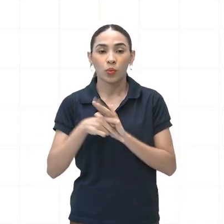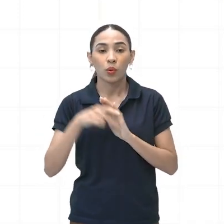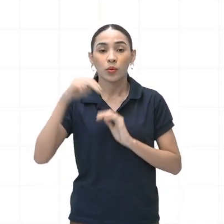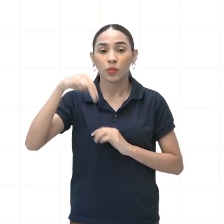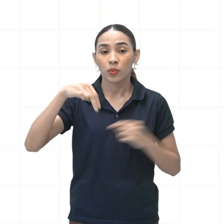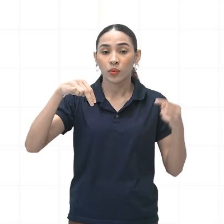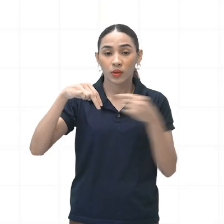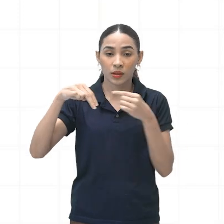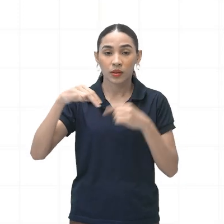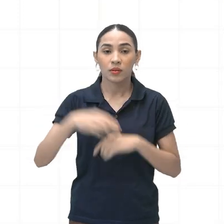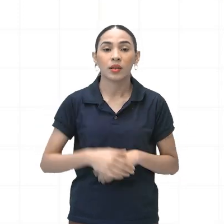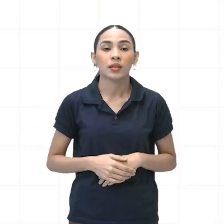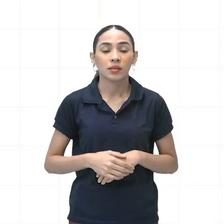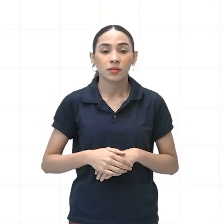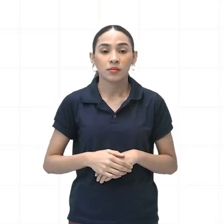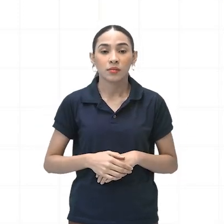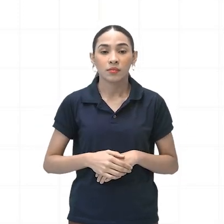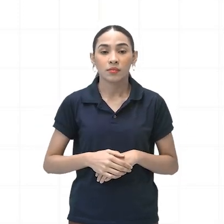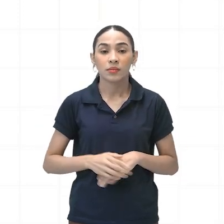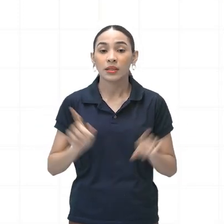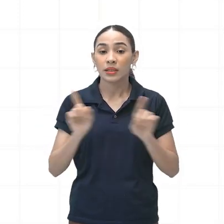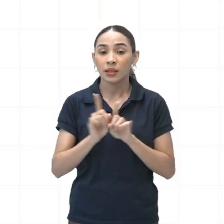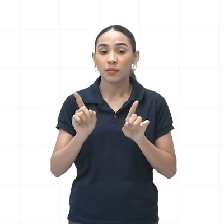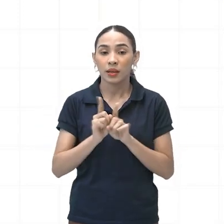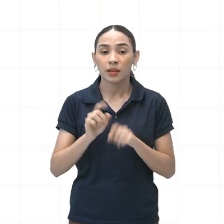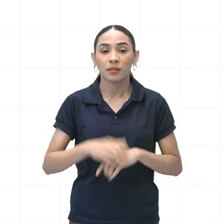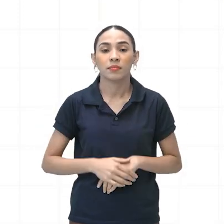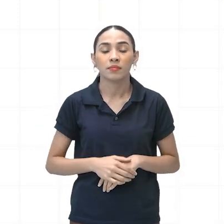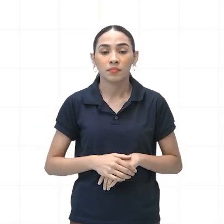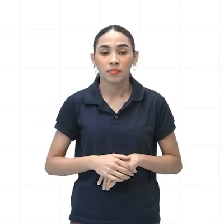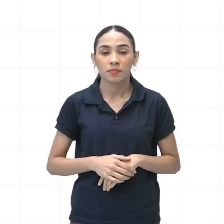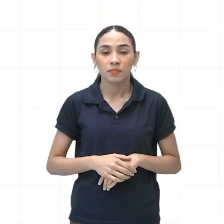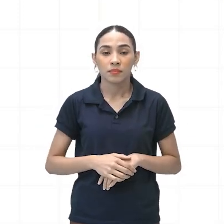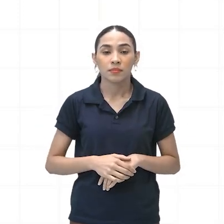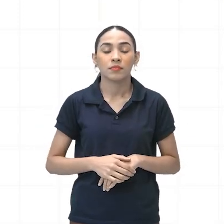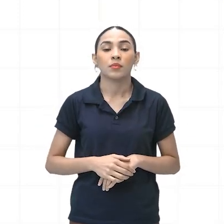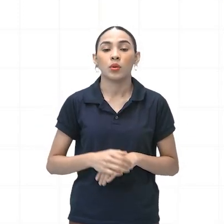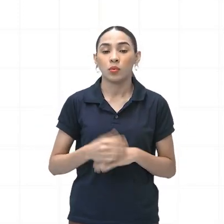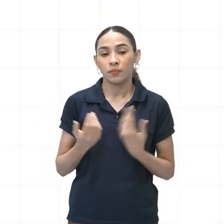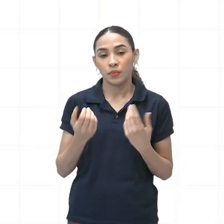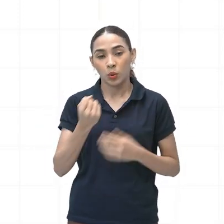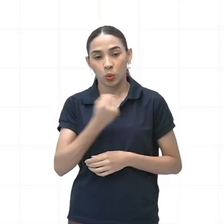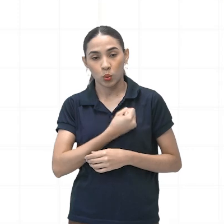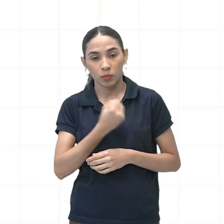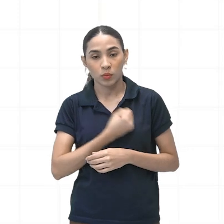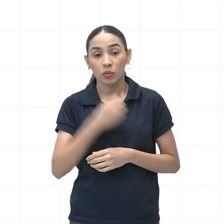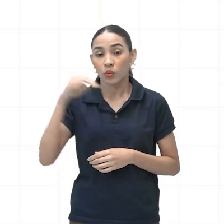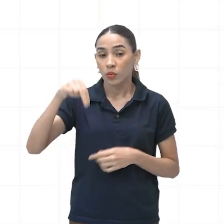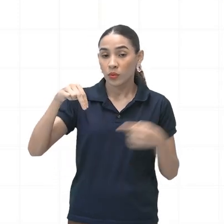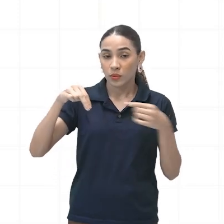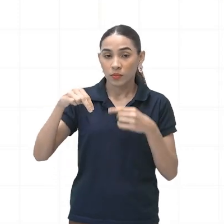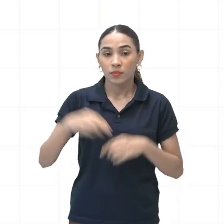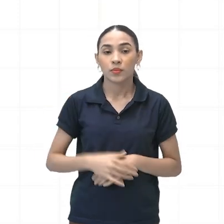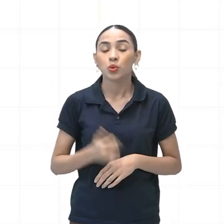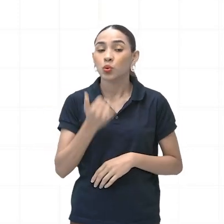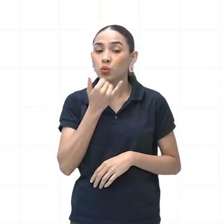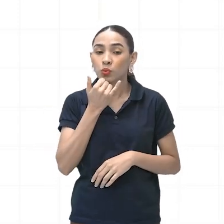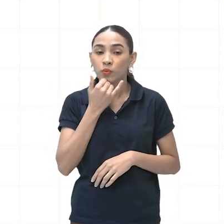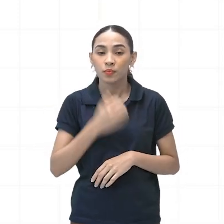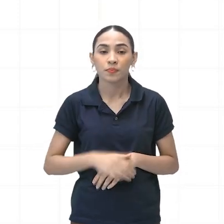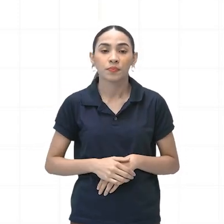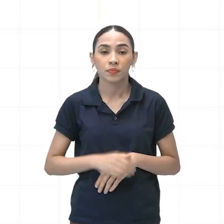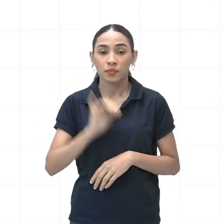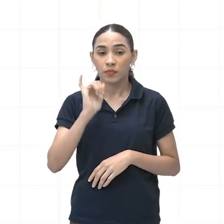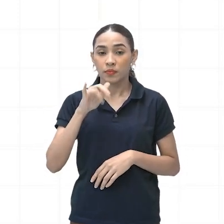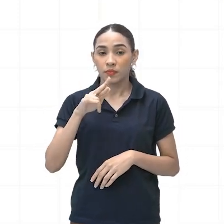naturais, ele também será formado pelos números naturais, né? O conjunto dos números inteiros, perdão. Eles serão